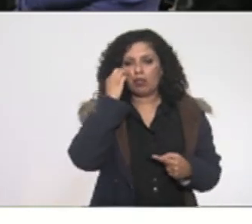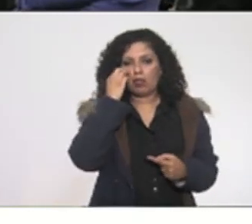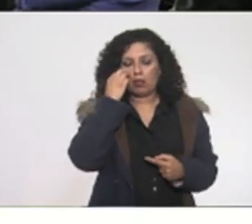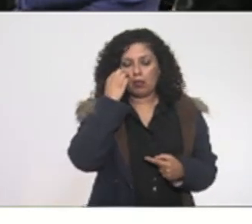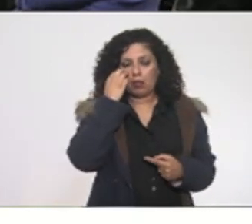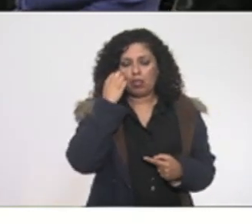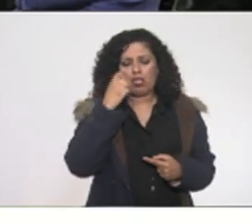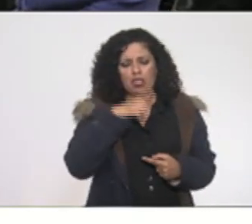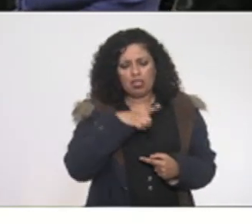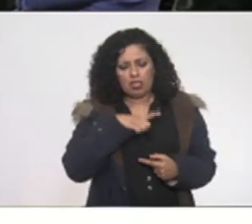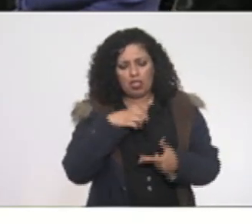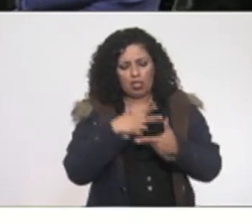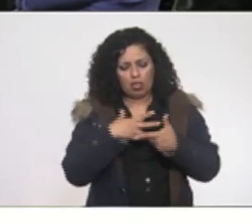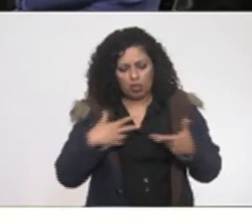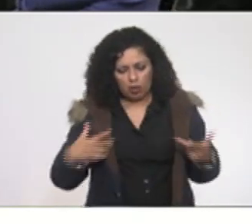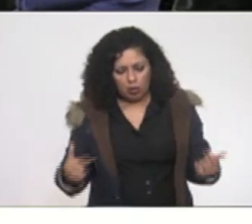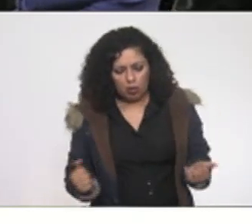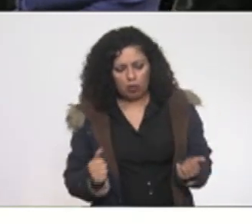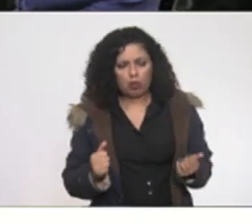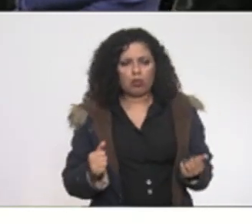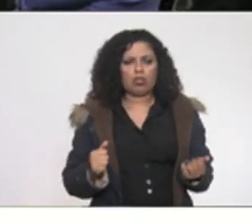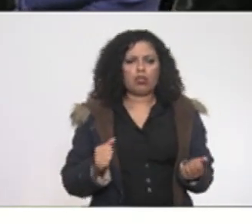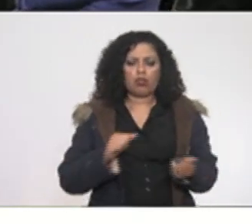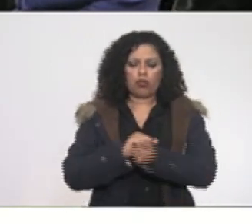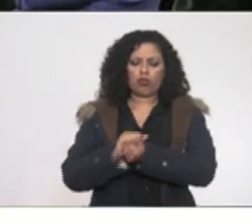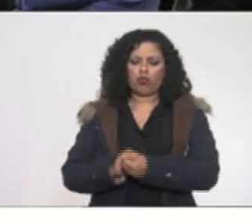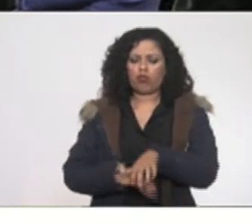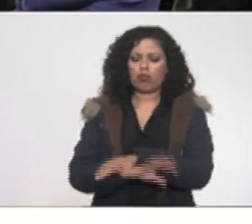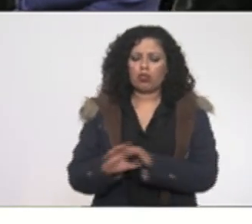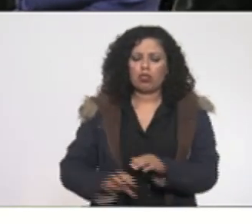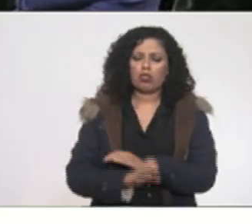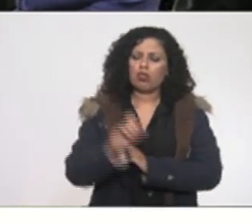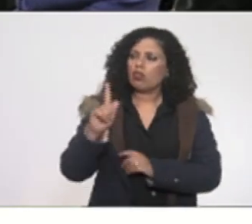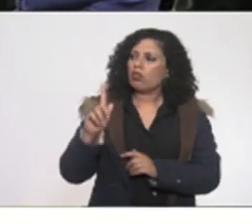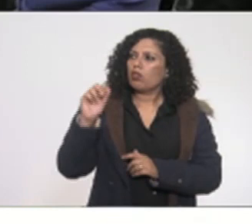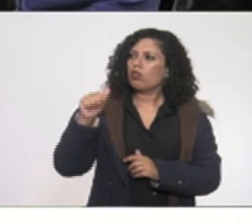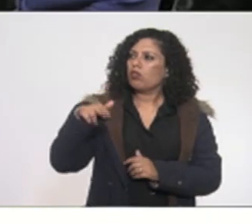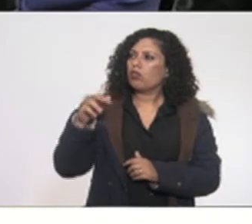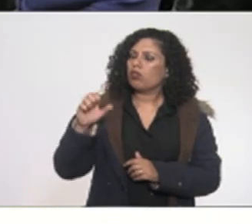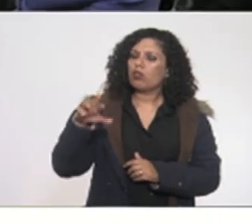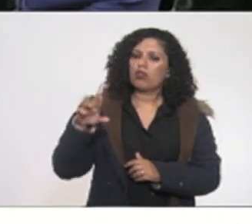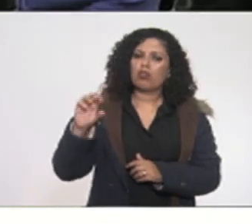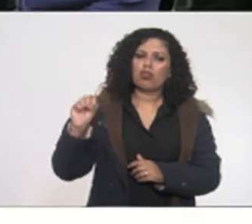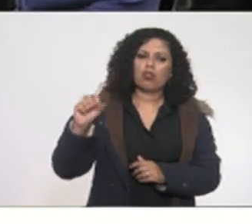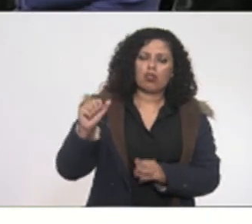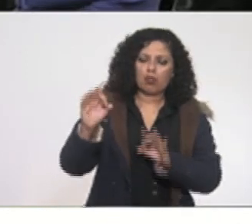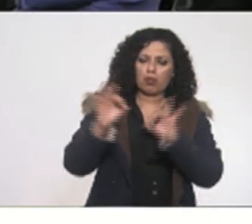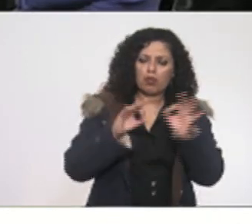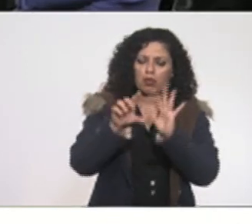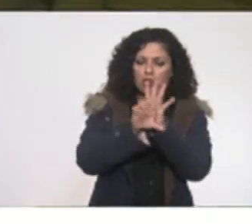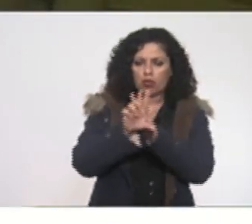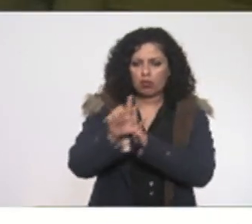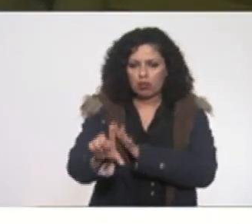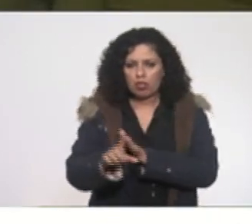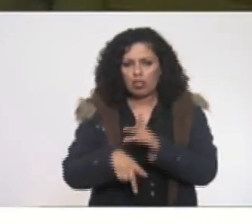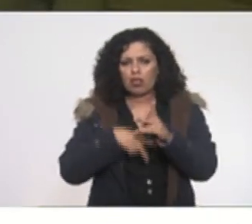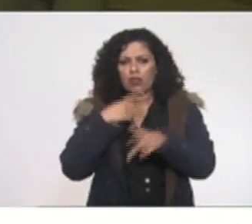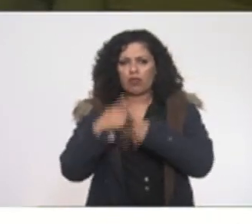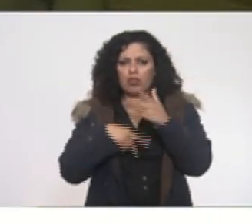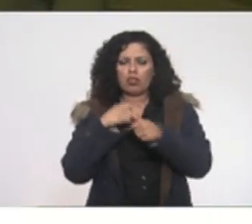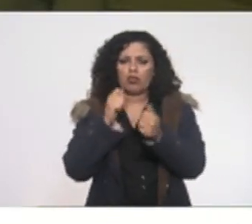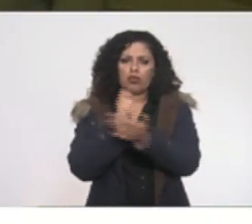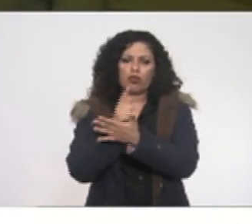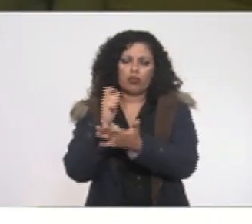Existe alguma articulação institucional perante a Argenessa no sentido de estabelecer diretrizes para fim de fixação tarifária ou